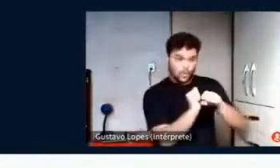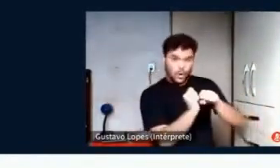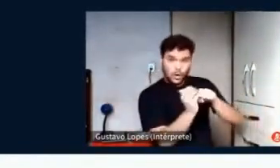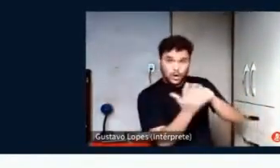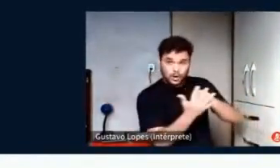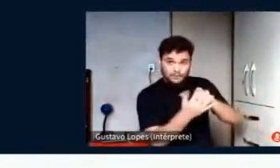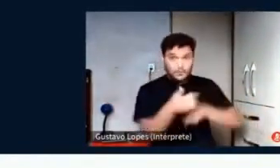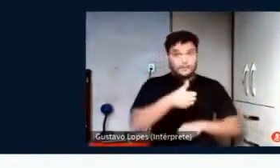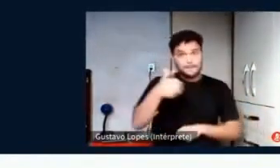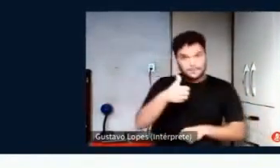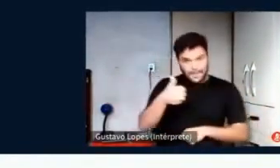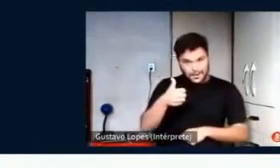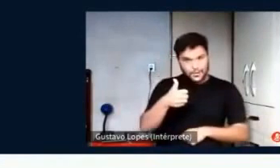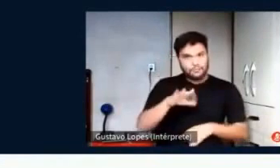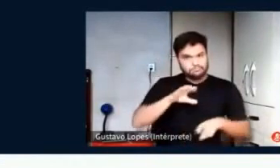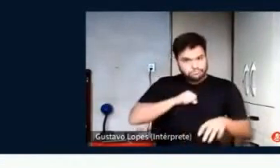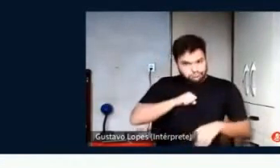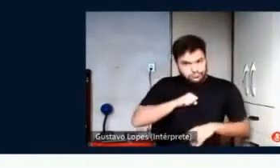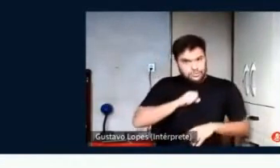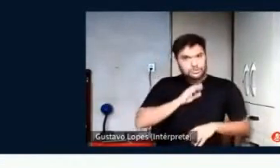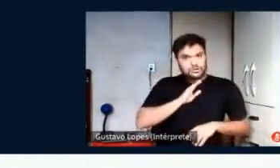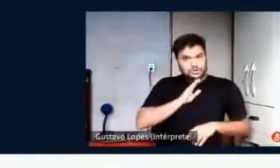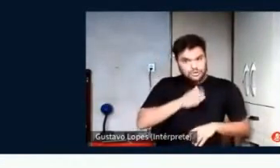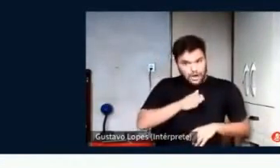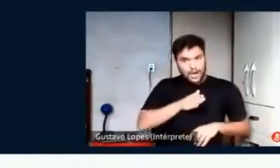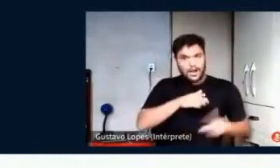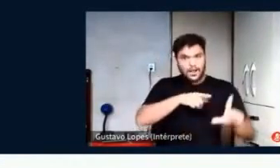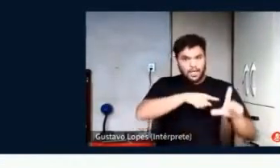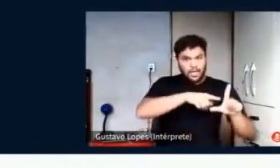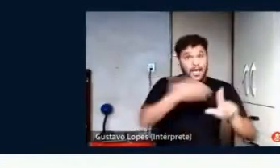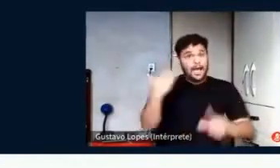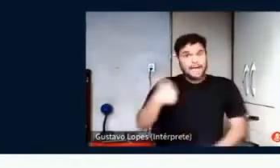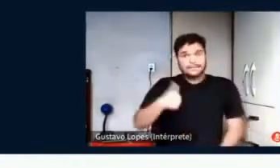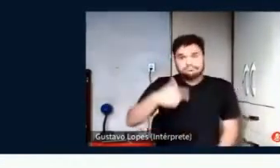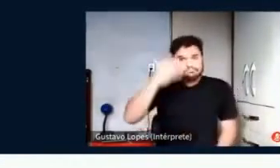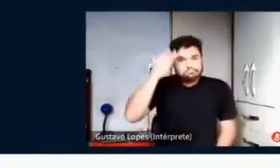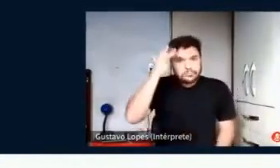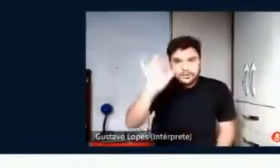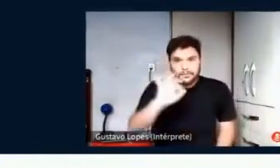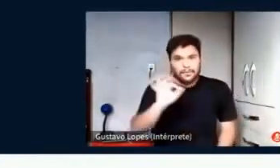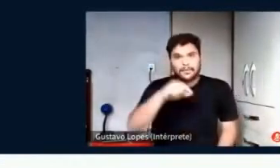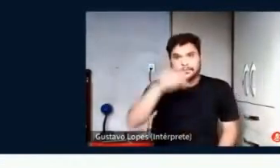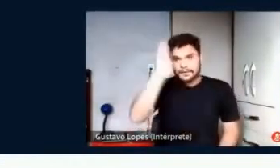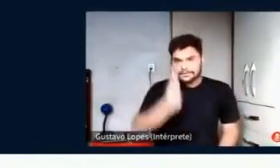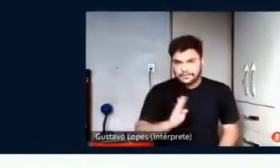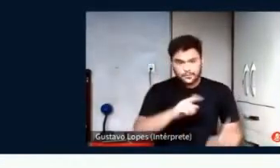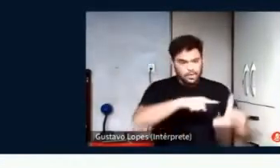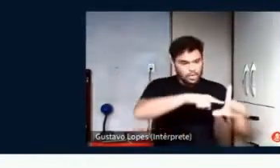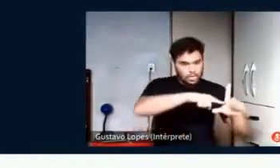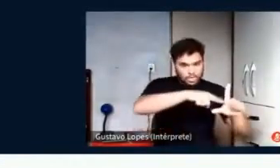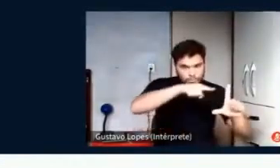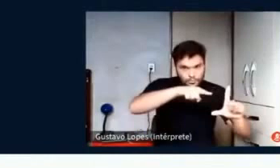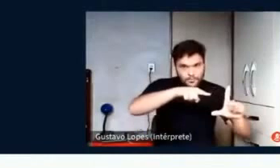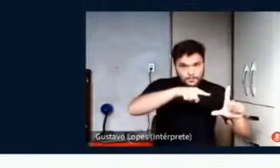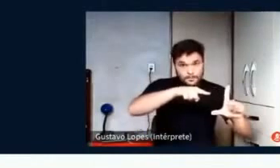caso já era ultrapassando esse limiar, porque nós não tínhamos esse caso no Brasil. E aí, a partir do momento que eu tenho essa doença e ela